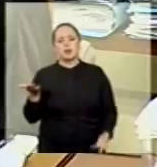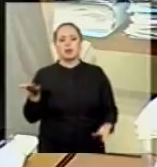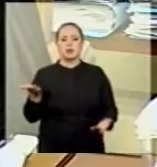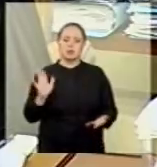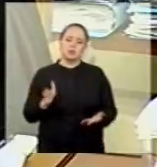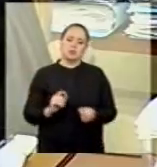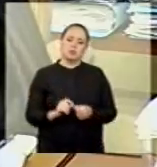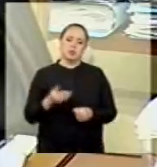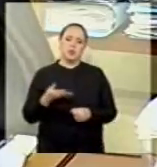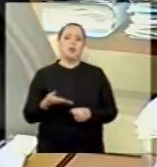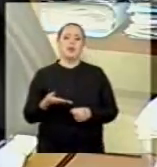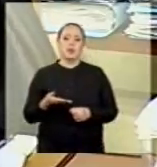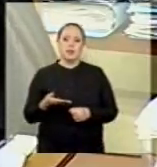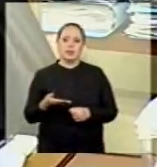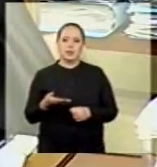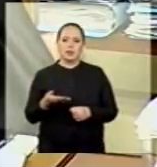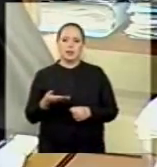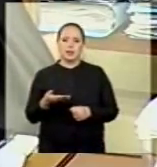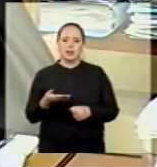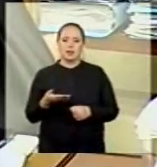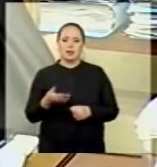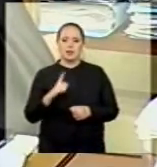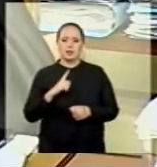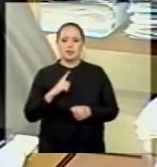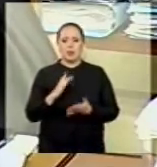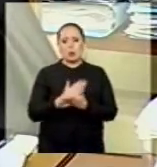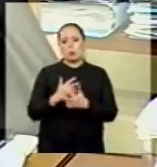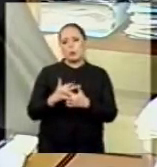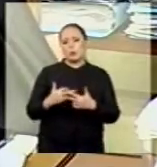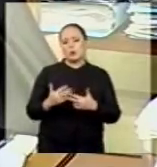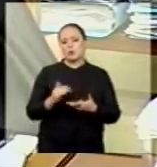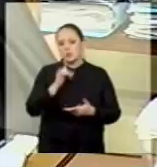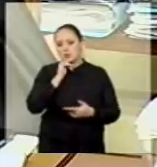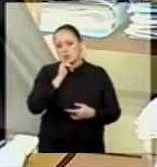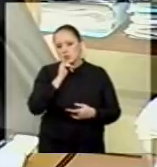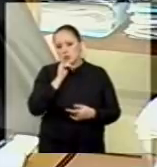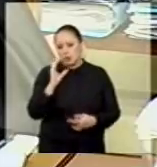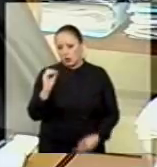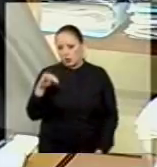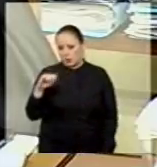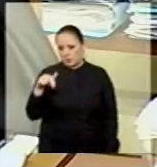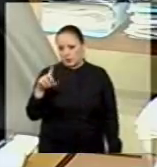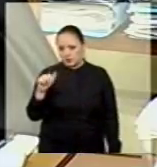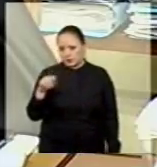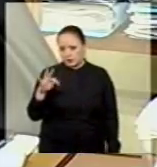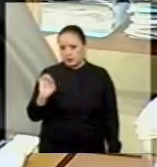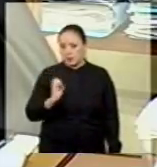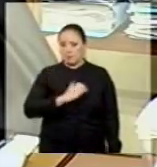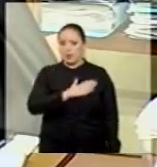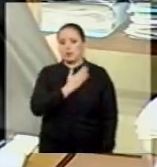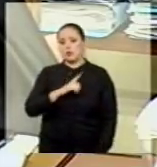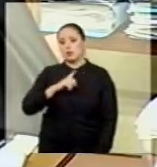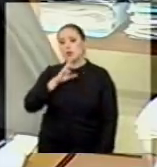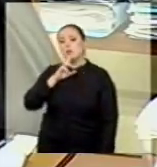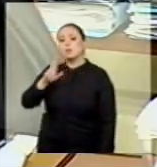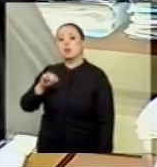que se está a desenhar, que se invente lá alguma coisa como um comandante militar, um dos comandantes militares, tem que responder pela Lei